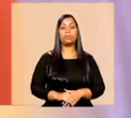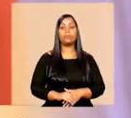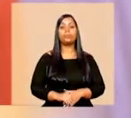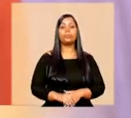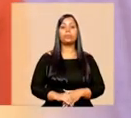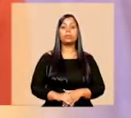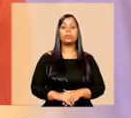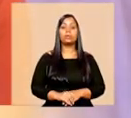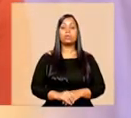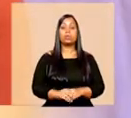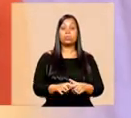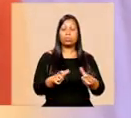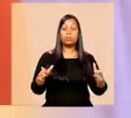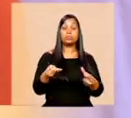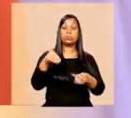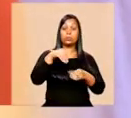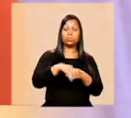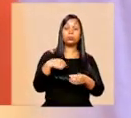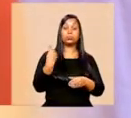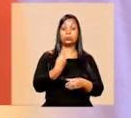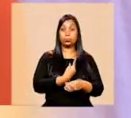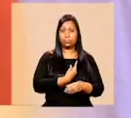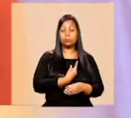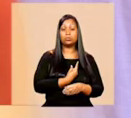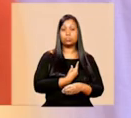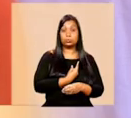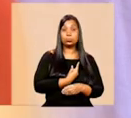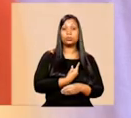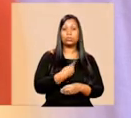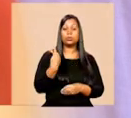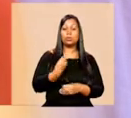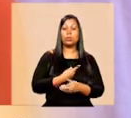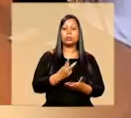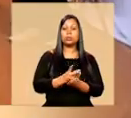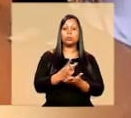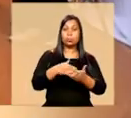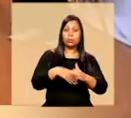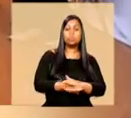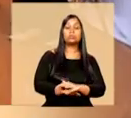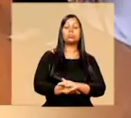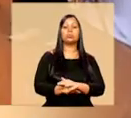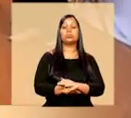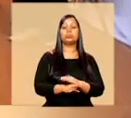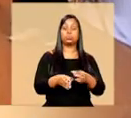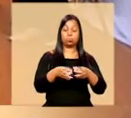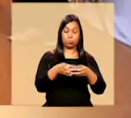a uma evolução cultural dentro do nosso... Costumamos dizer que somos